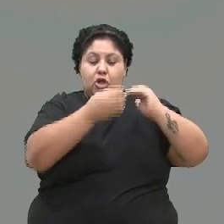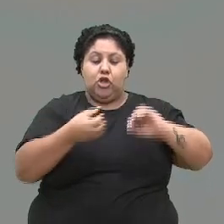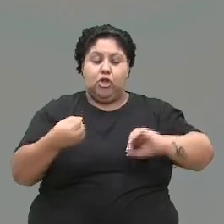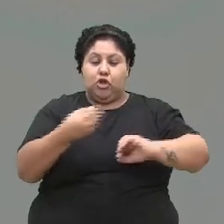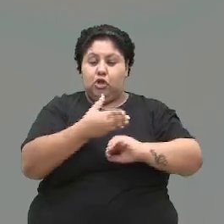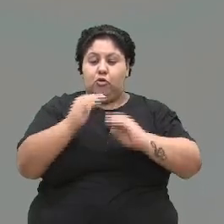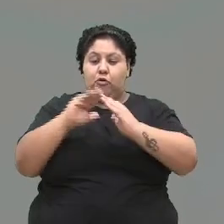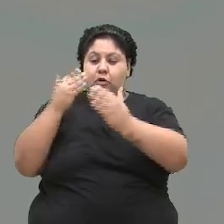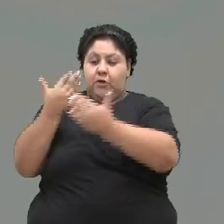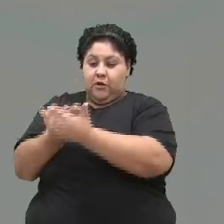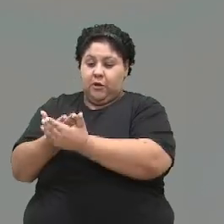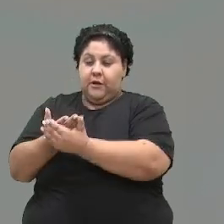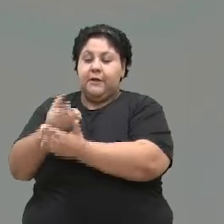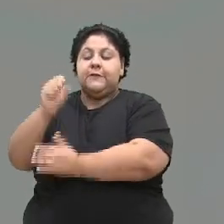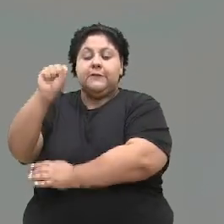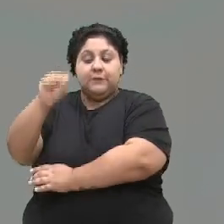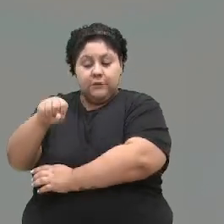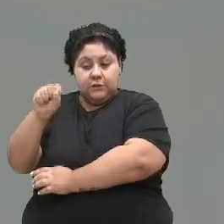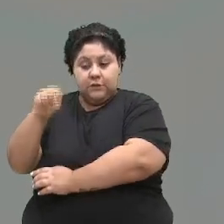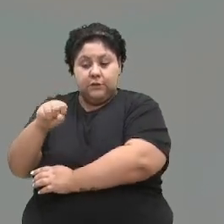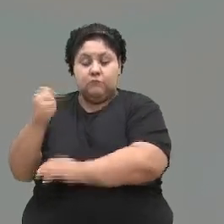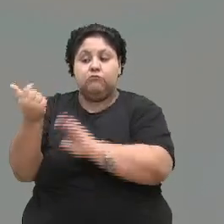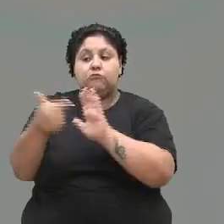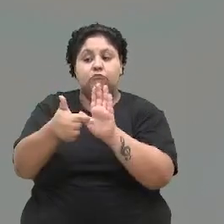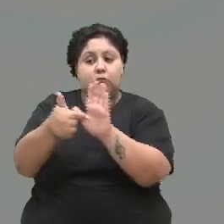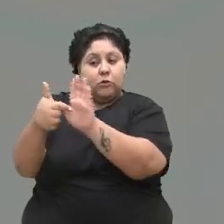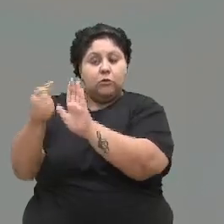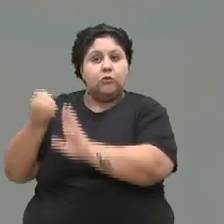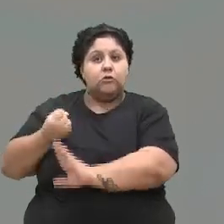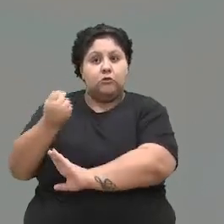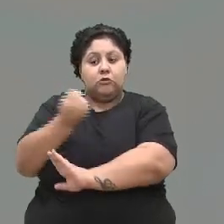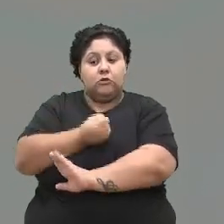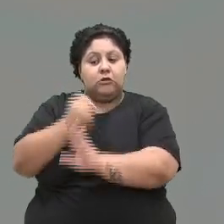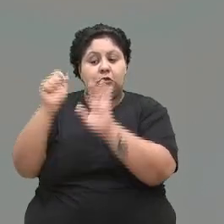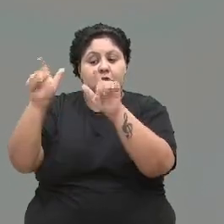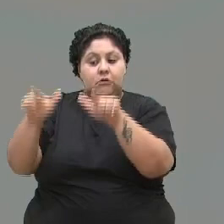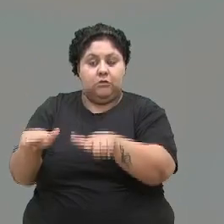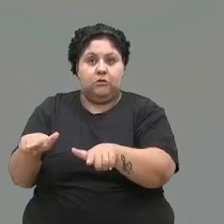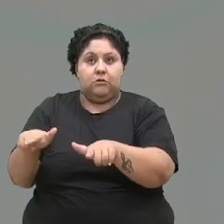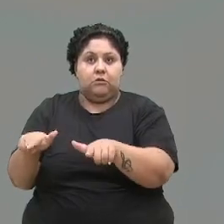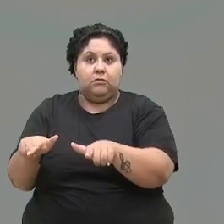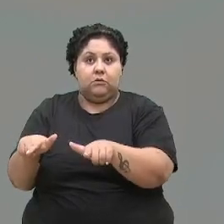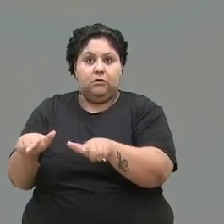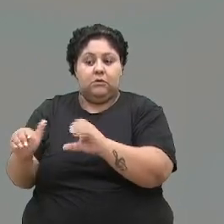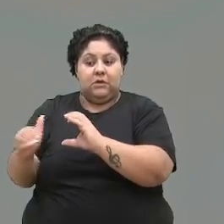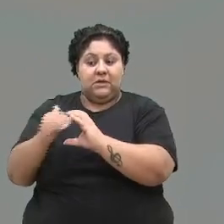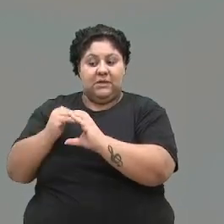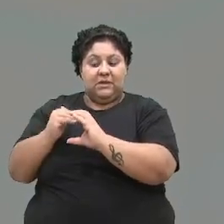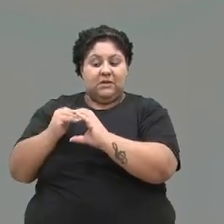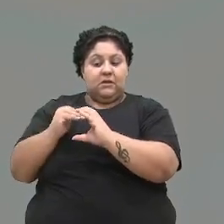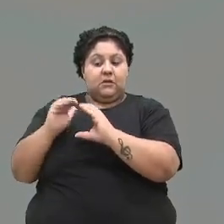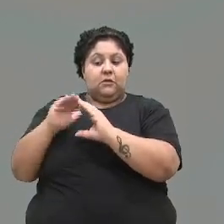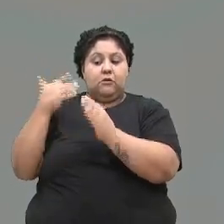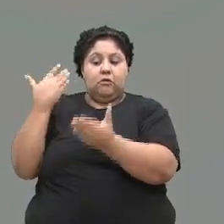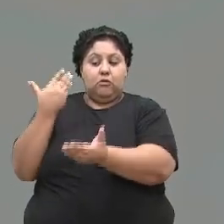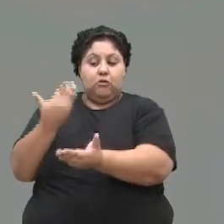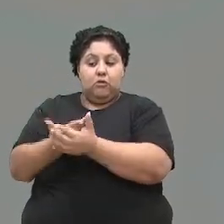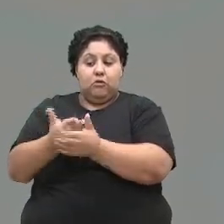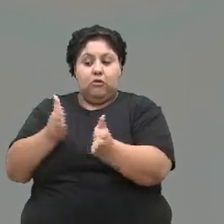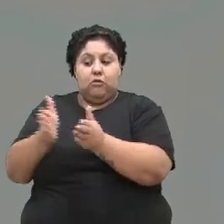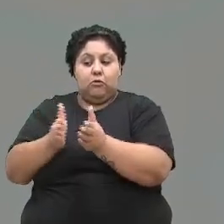se a resposta for positiva, apresentar número, localidade que receberá a escola, previsão de início